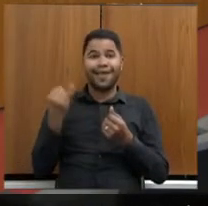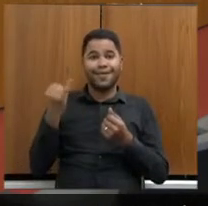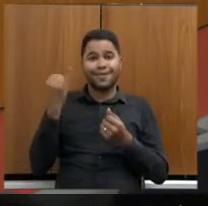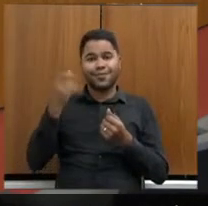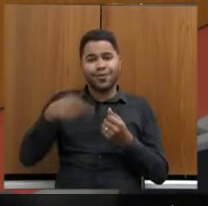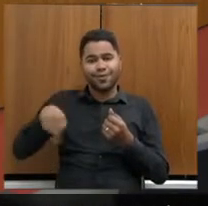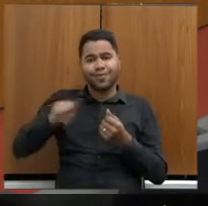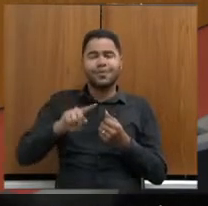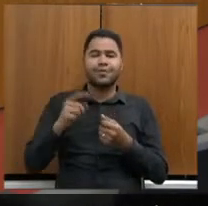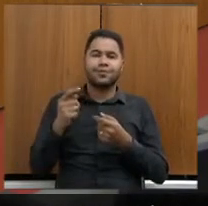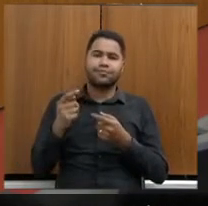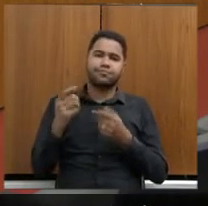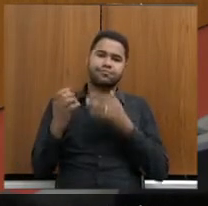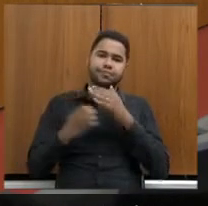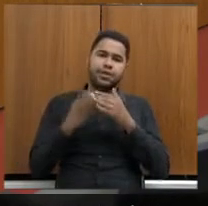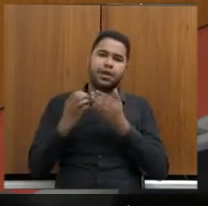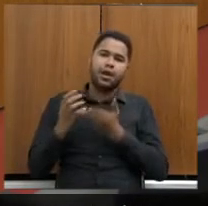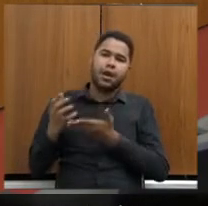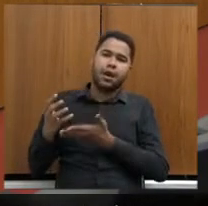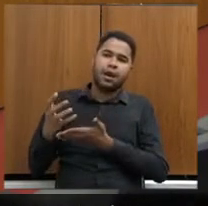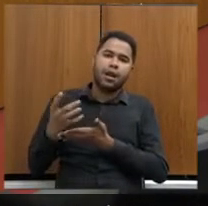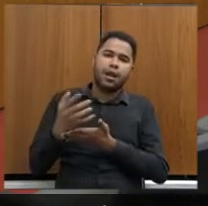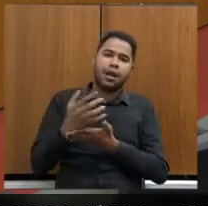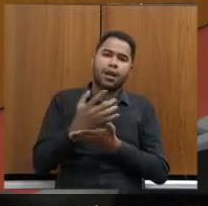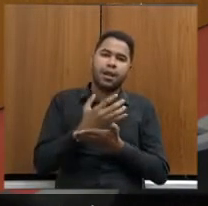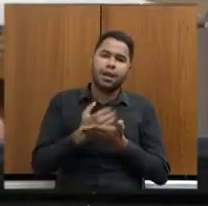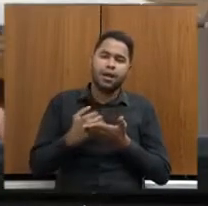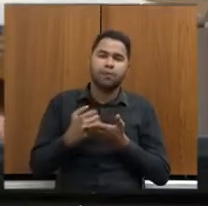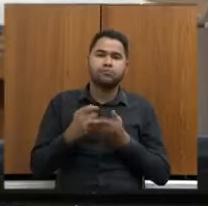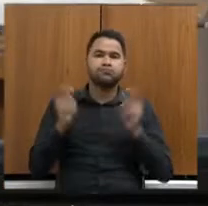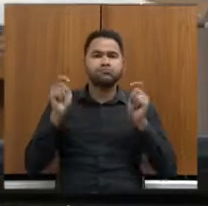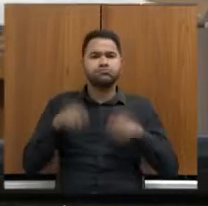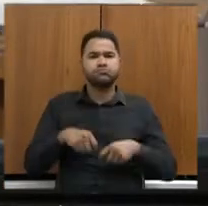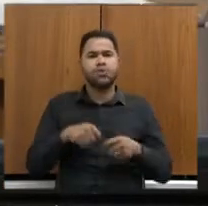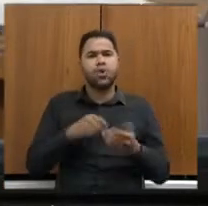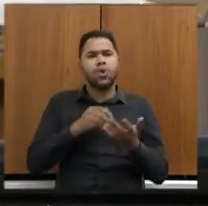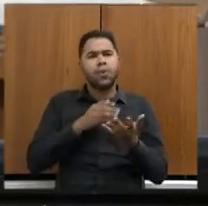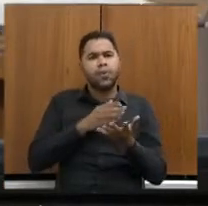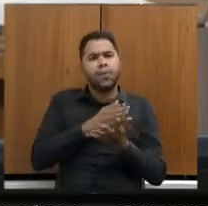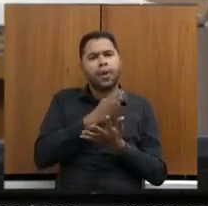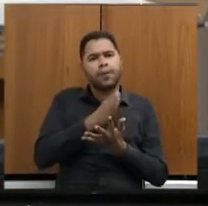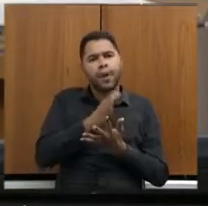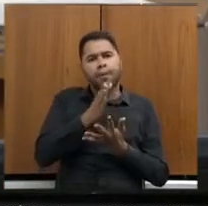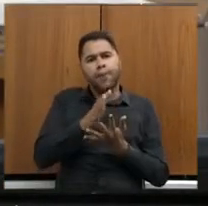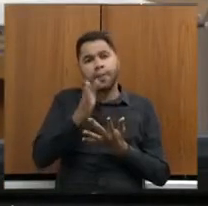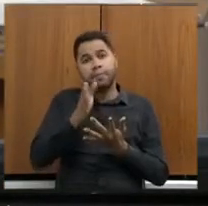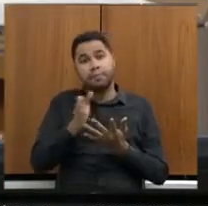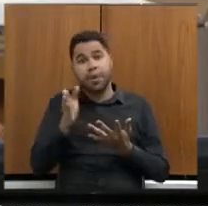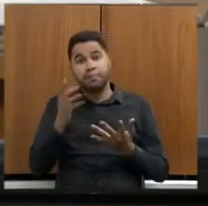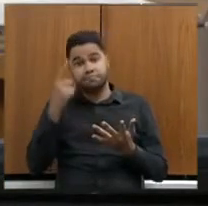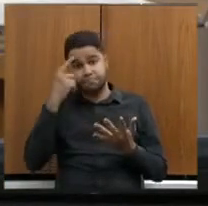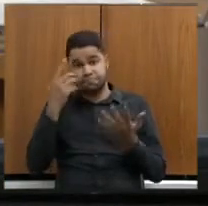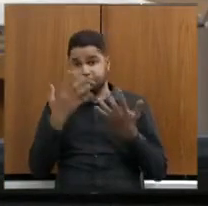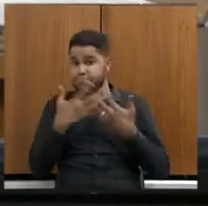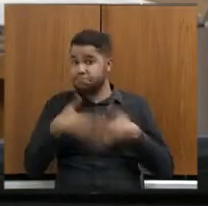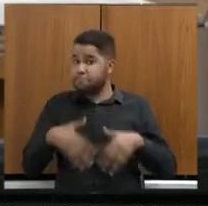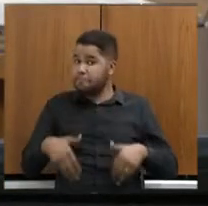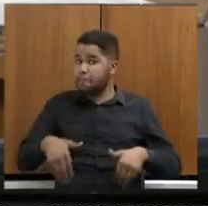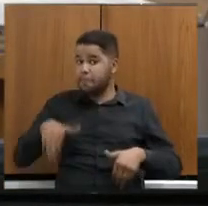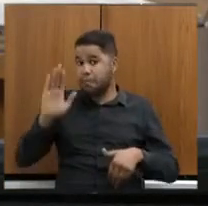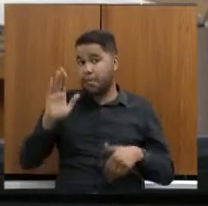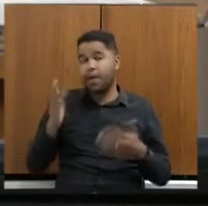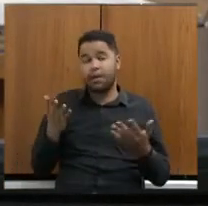a aumento da arrecadação e podemos Direcionar para onde a gente acha que tá precisando mais